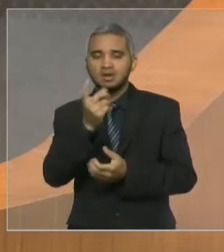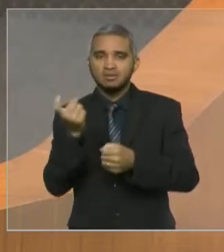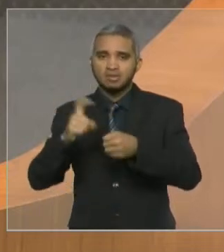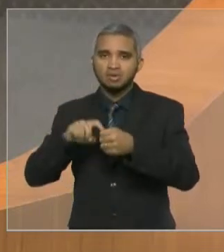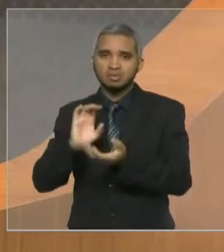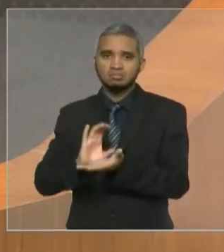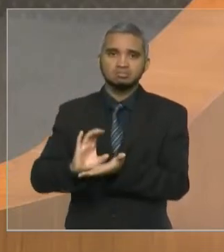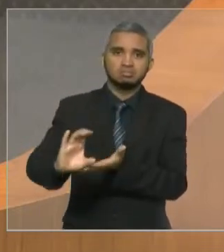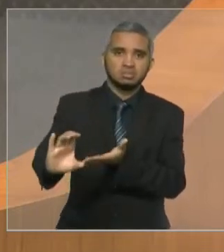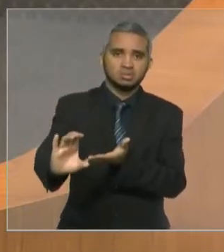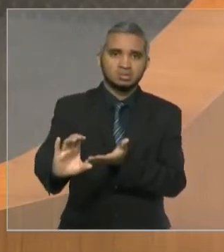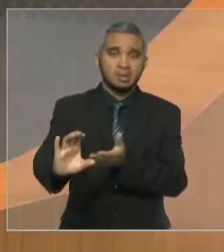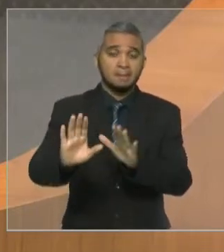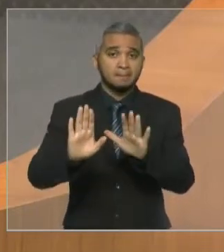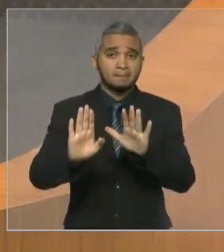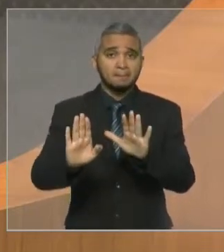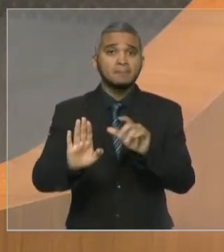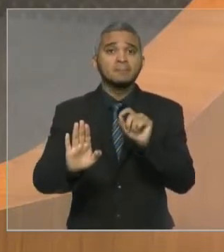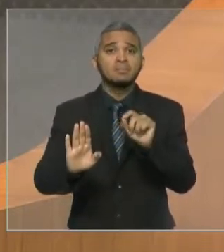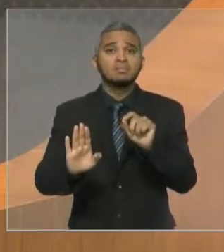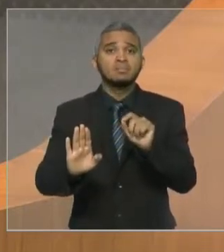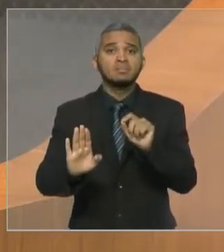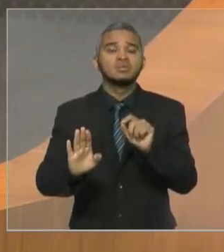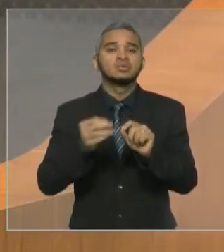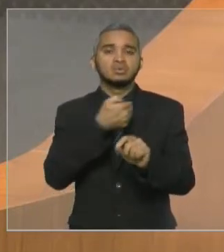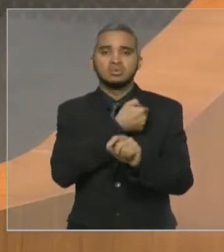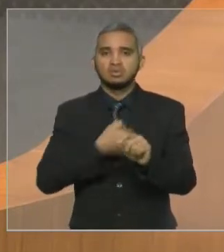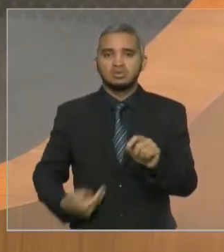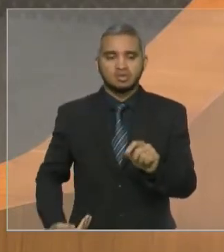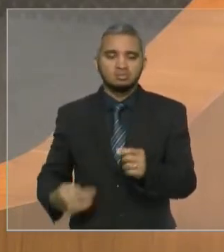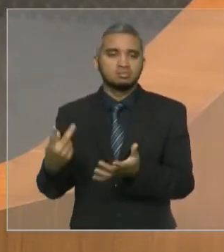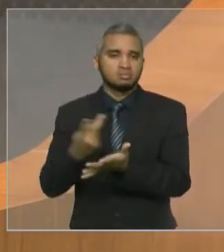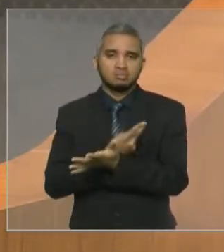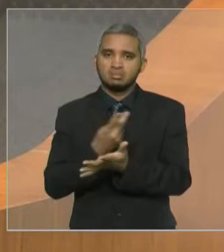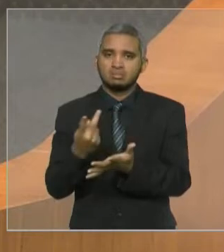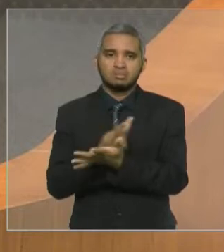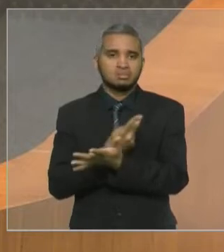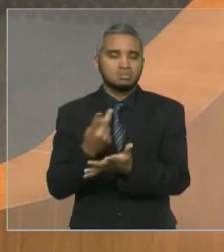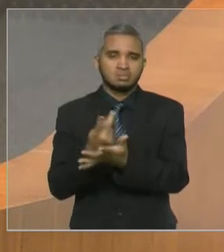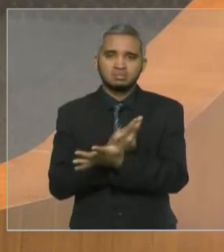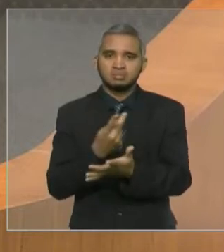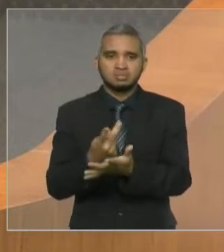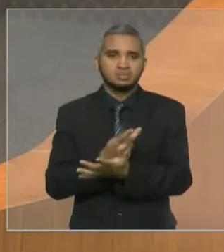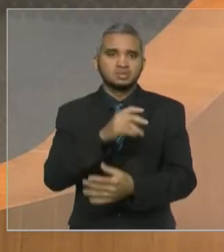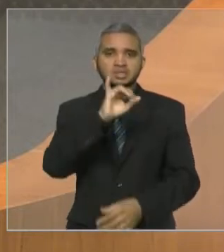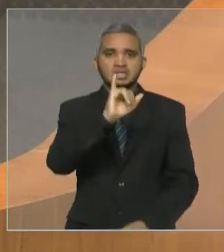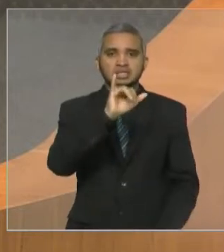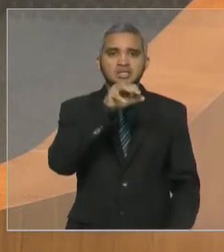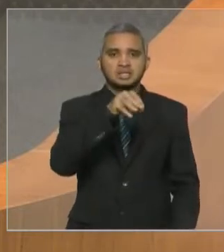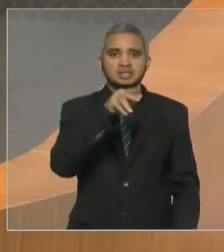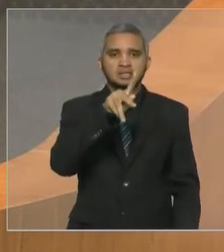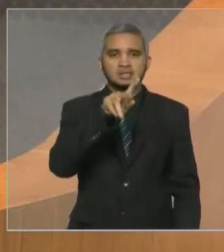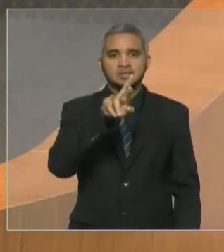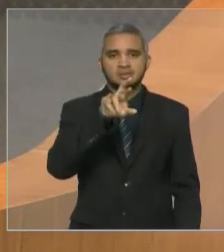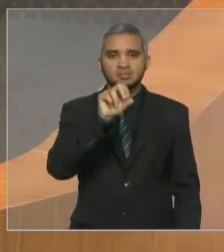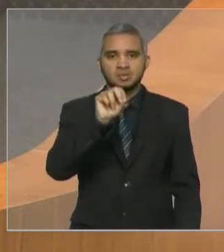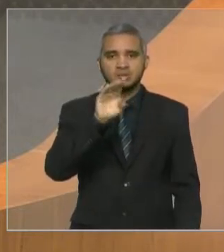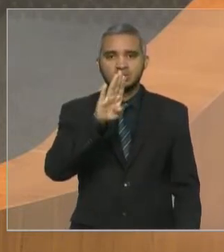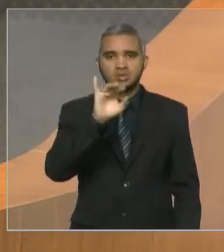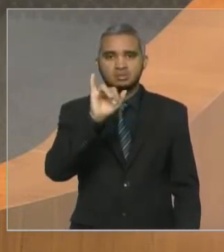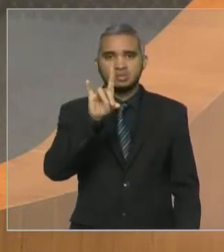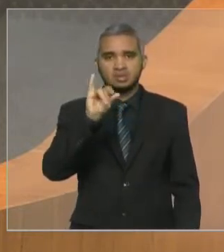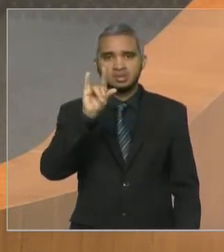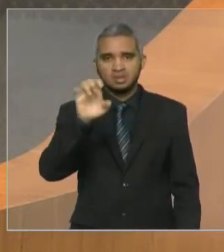Mas não deixou de criar improbidade administrativa. E volto a reafirmar, caríssimos professores da